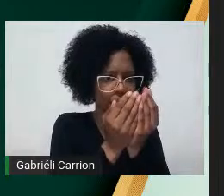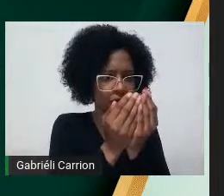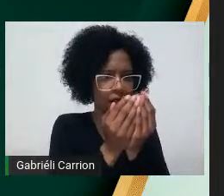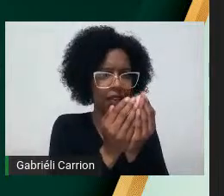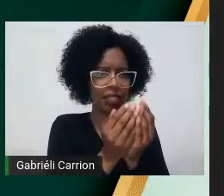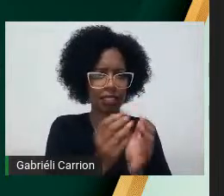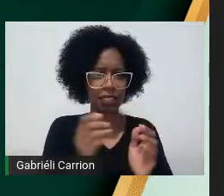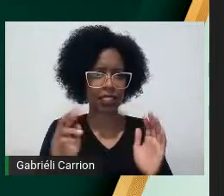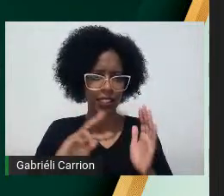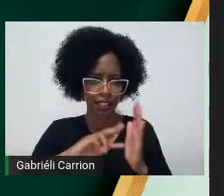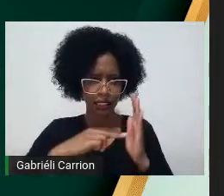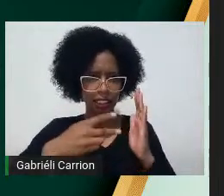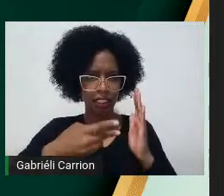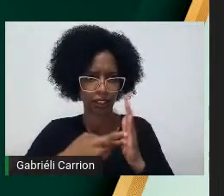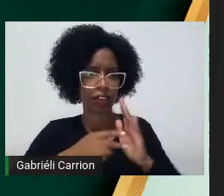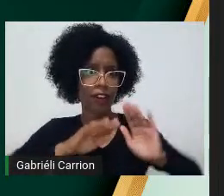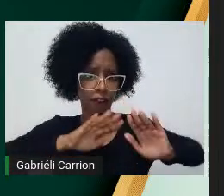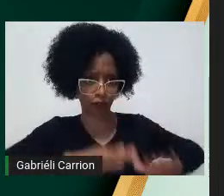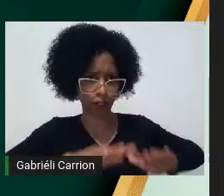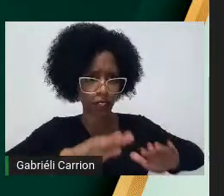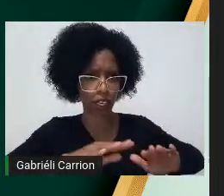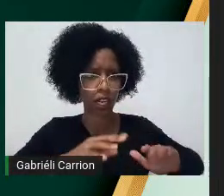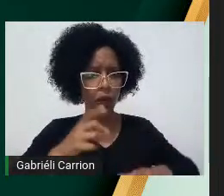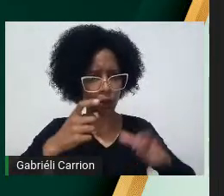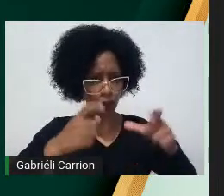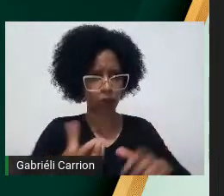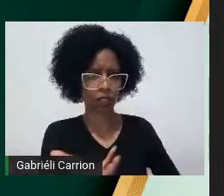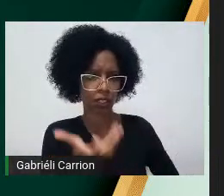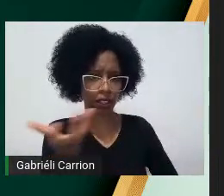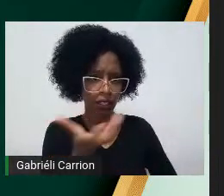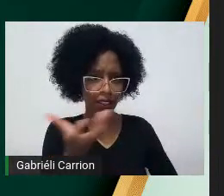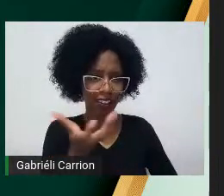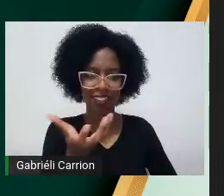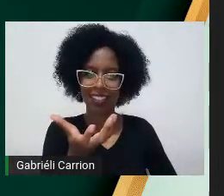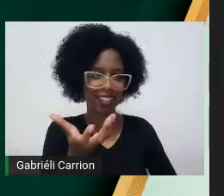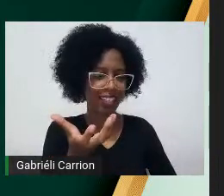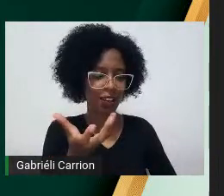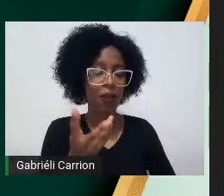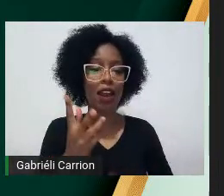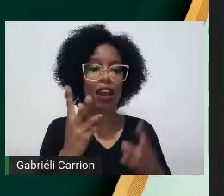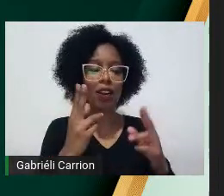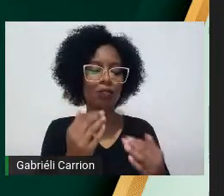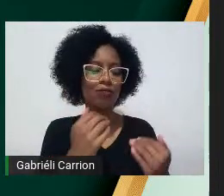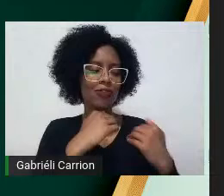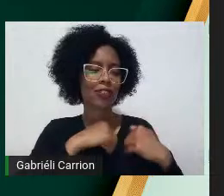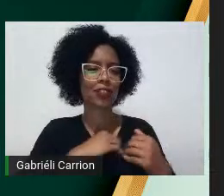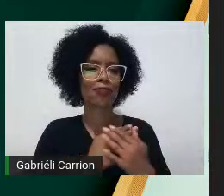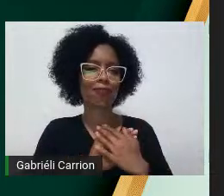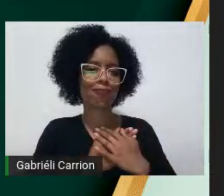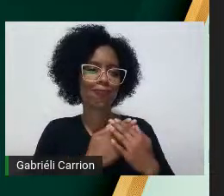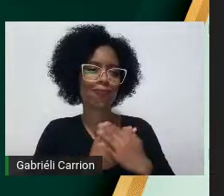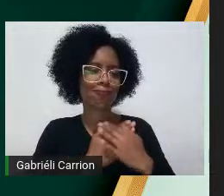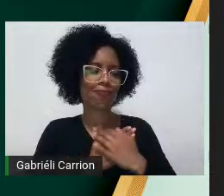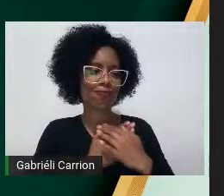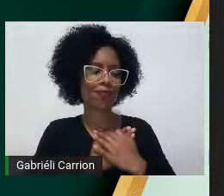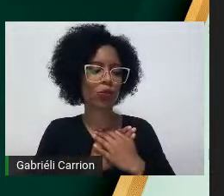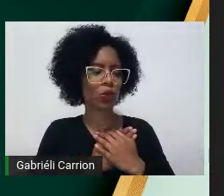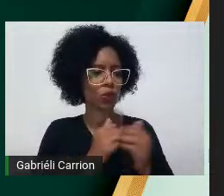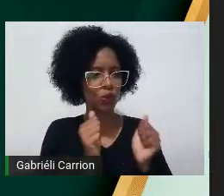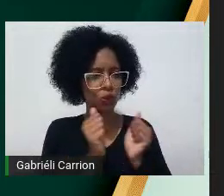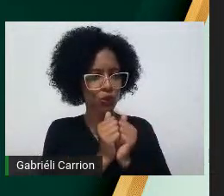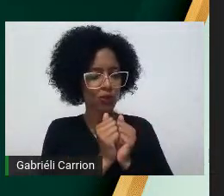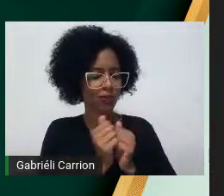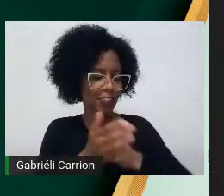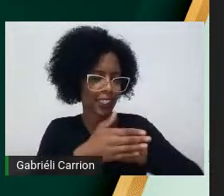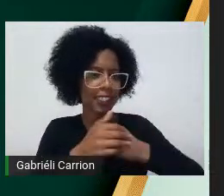ficar em Caçapava eternamente ou que vai voltar, mas é que leva a Caçapava no coração. Então, vocês,